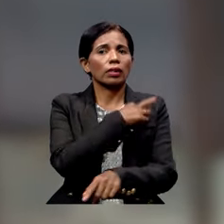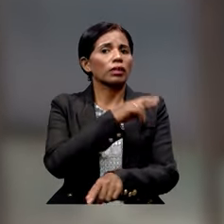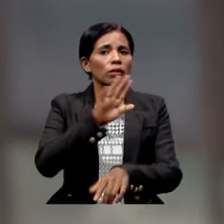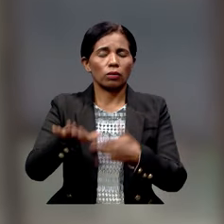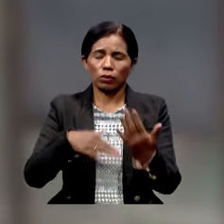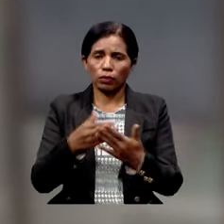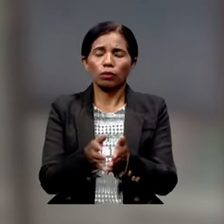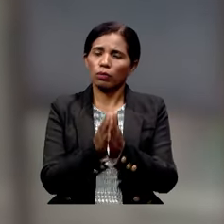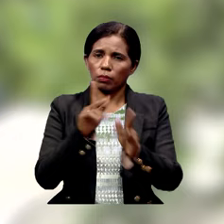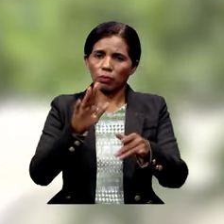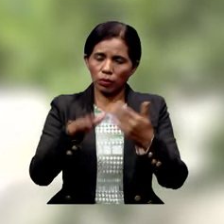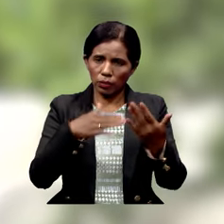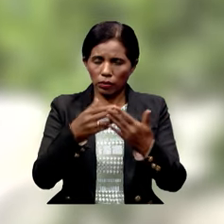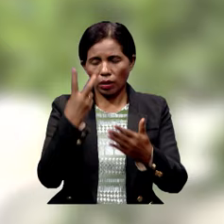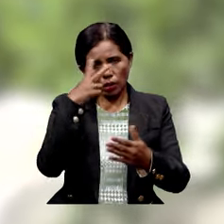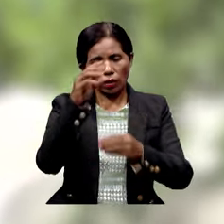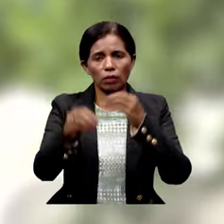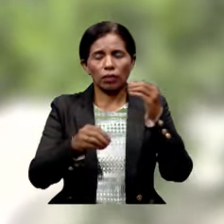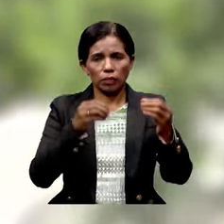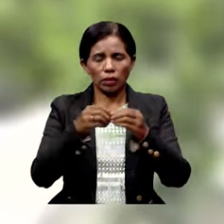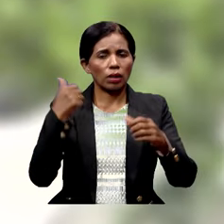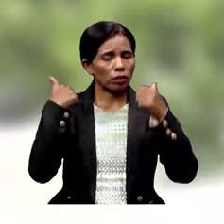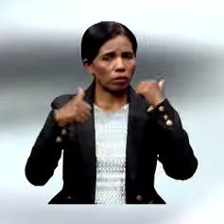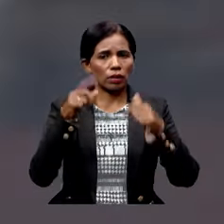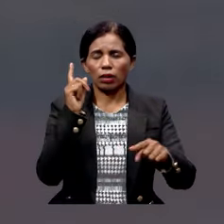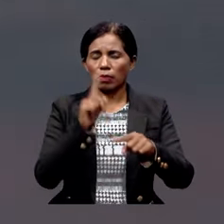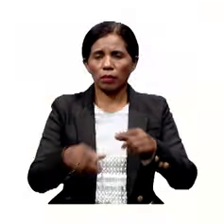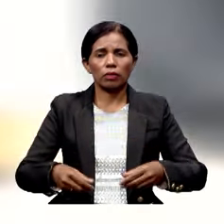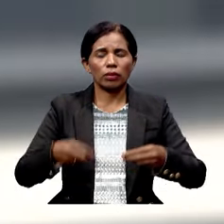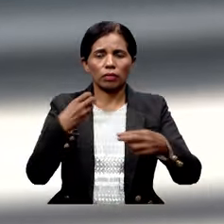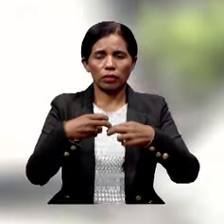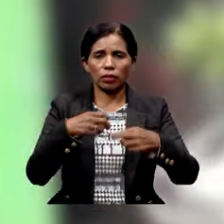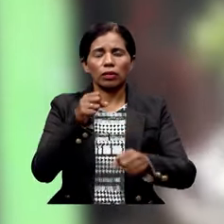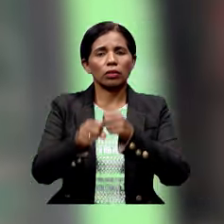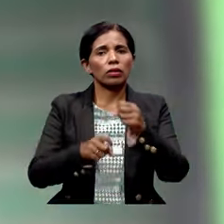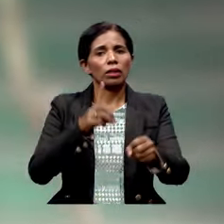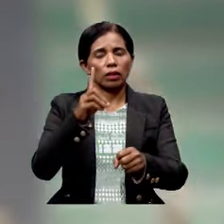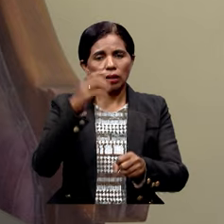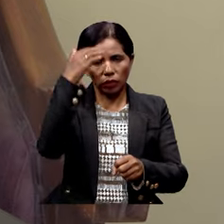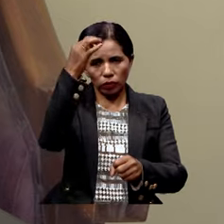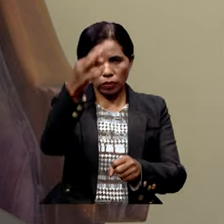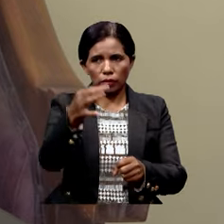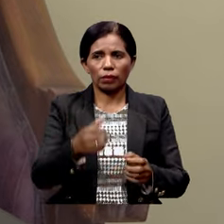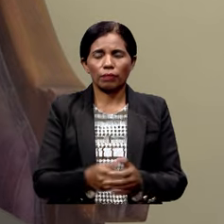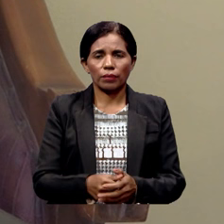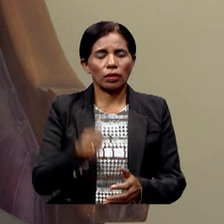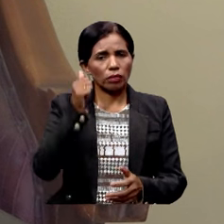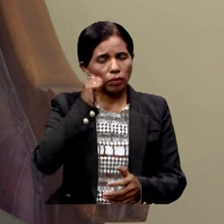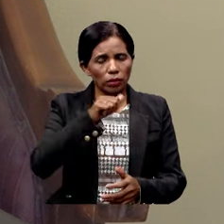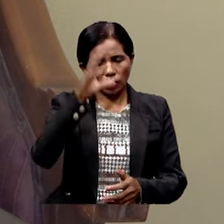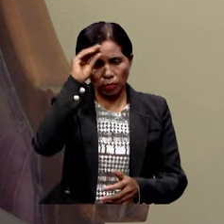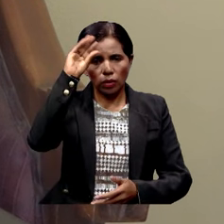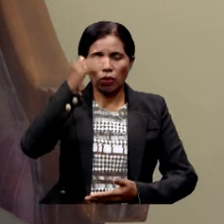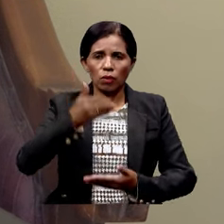parte hotu atual o controlo makas nune atividade refere la bele foi impacto ba sociedade e futuro. Um feto ka mane lili um feto